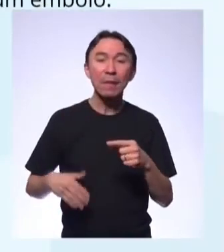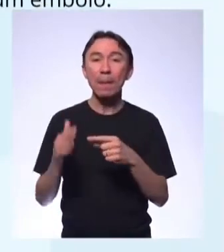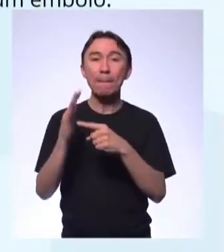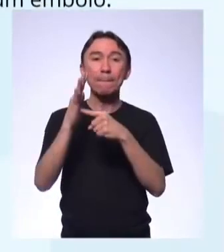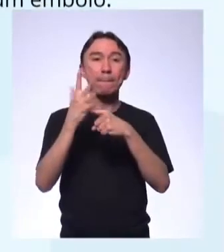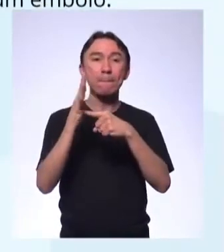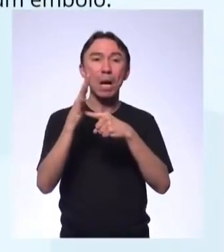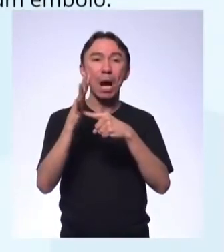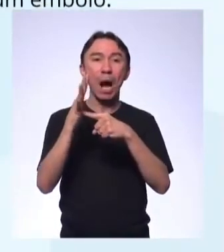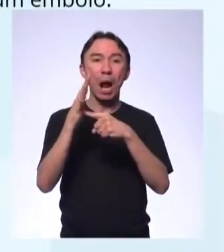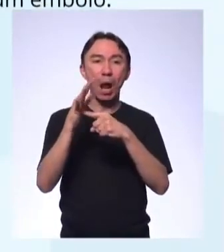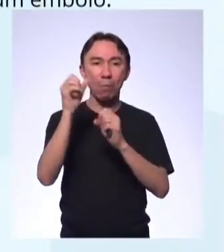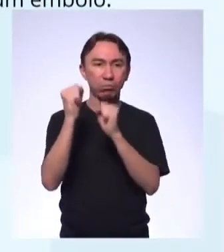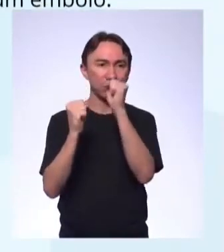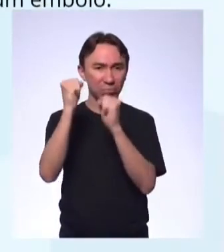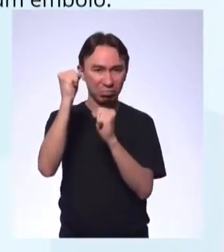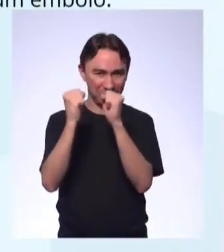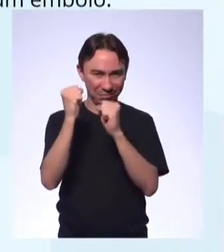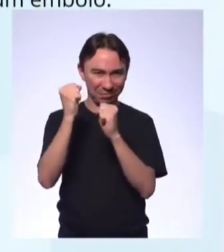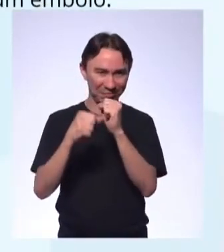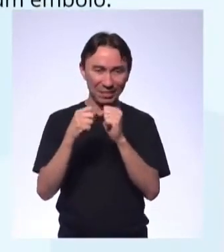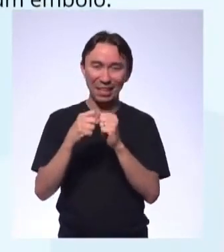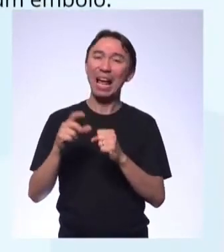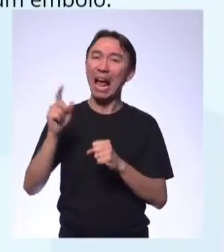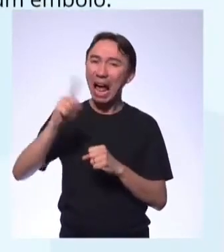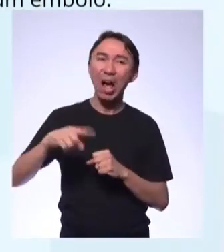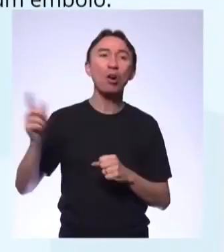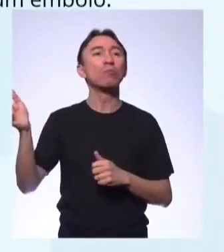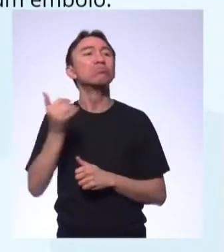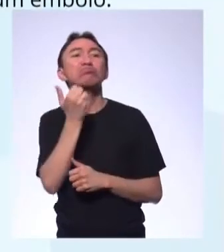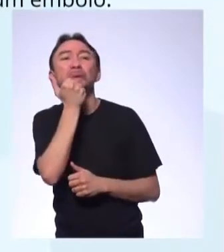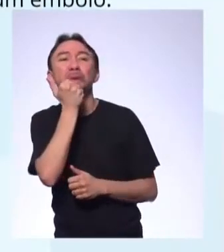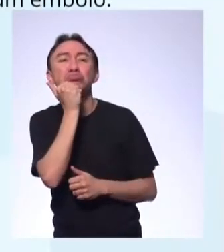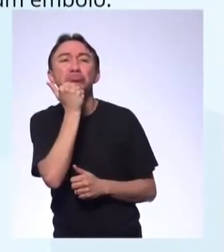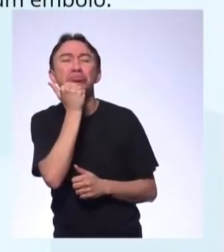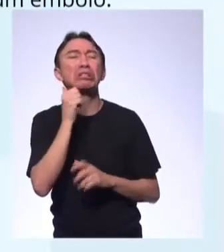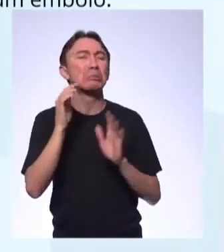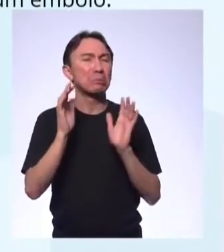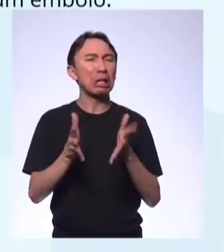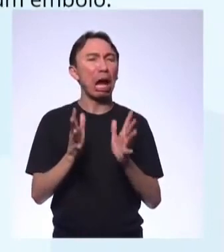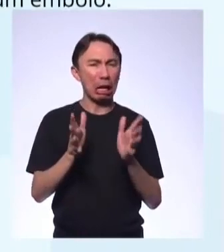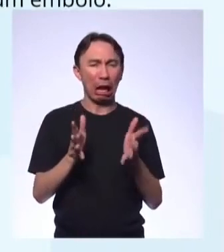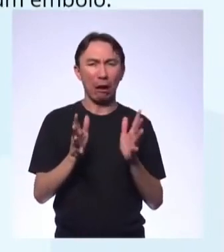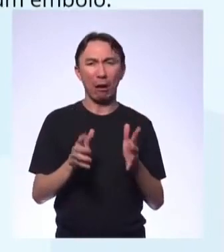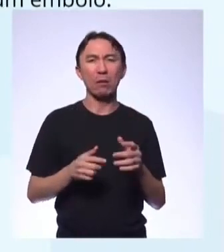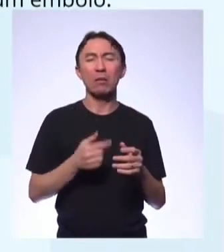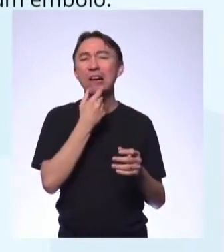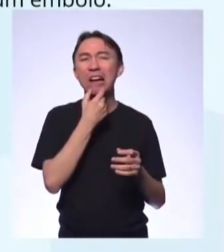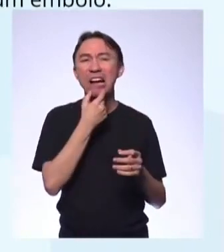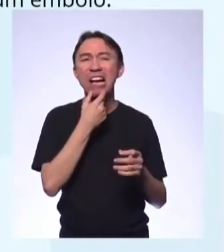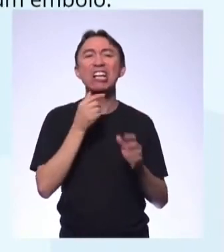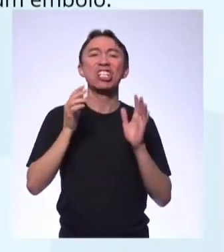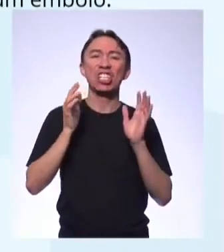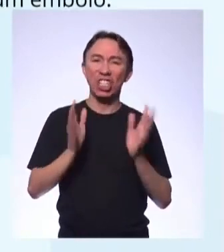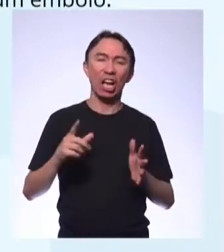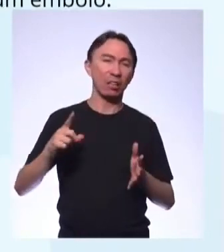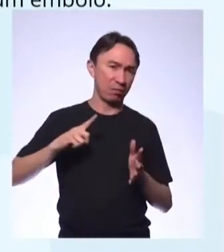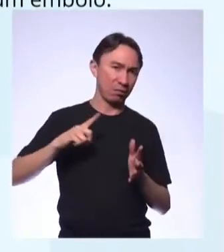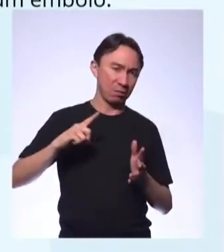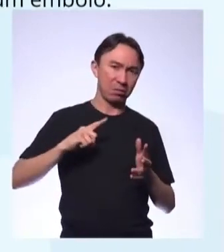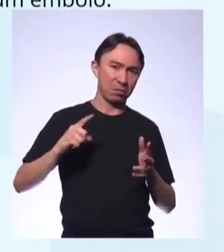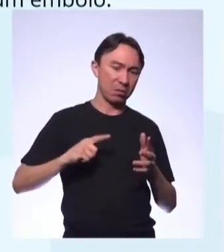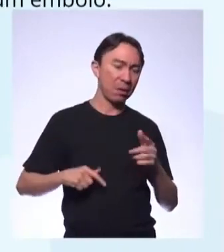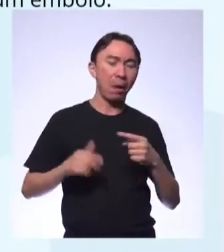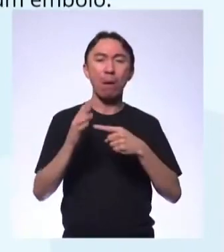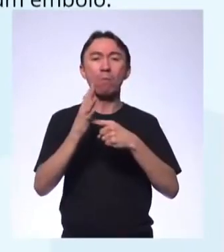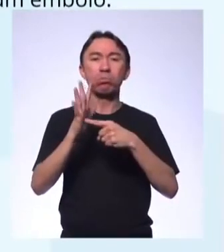cientista chamado James Watt. Tá? Já existiam máquinas a vapor na Inglaterra antes da invenção dele, mas ele